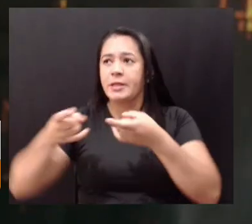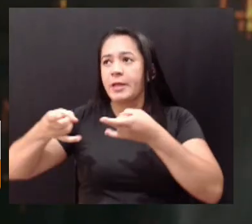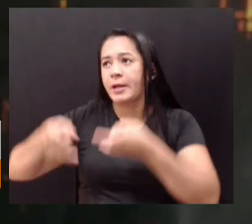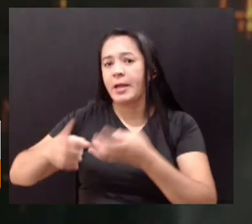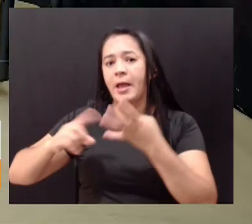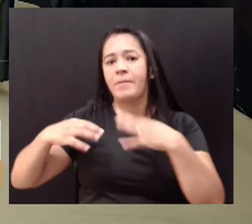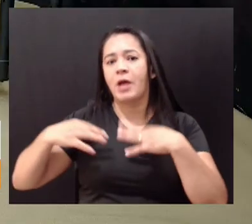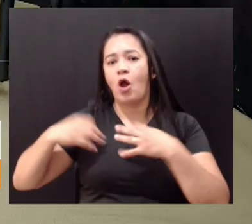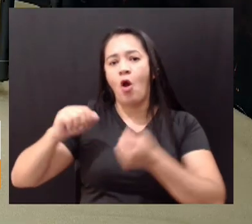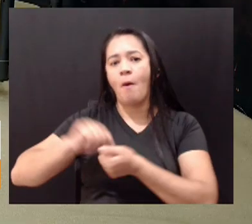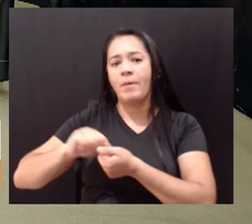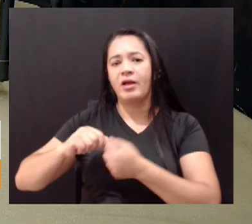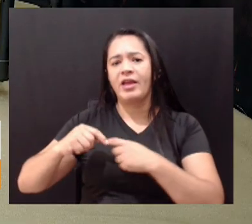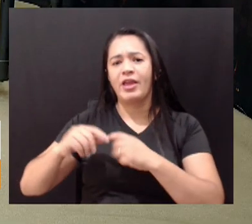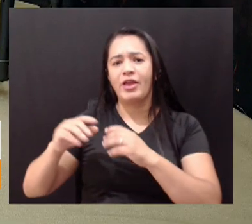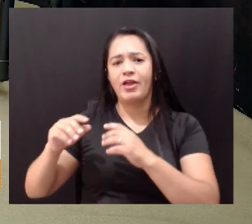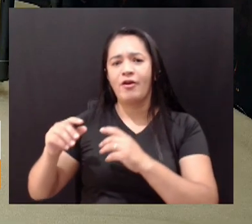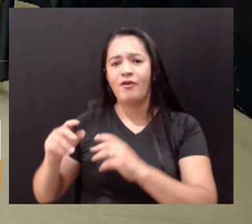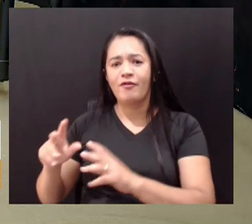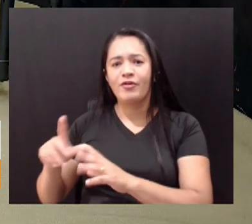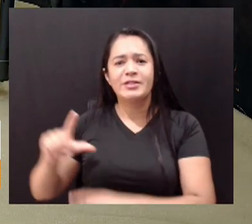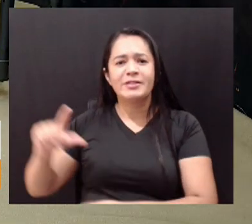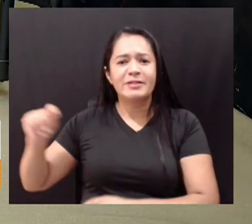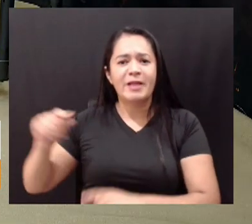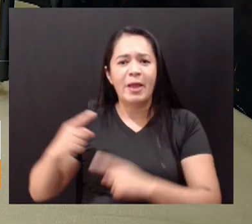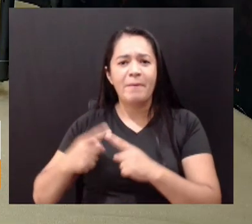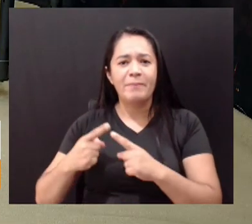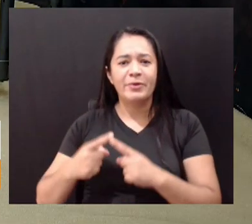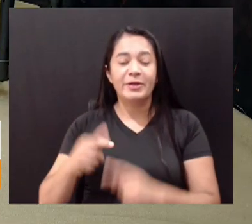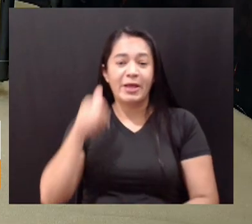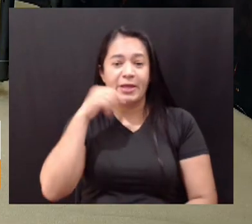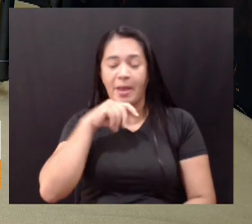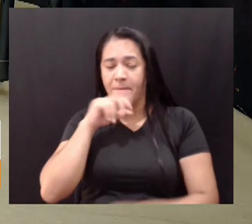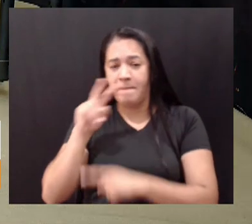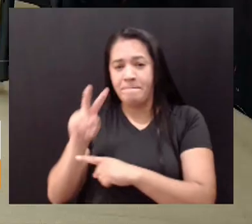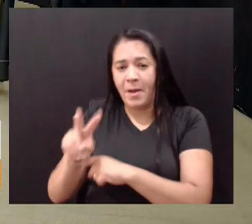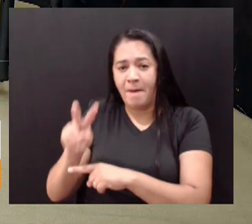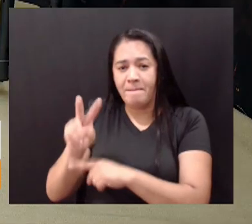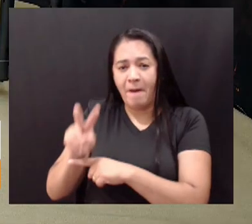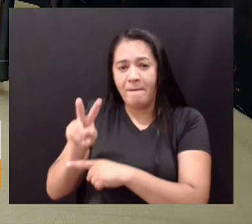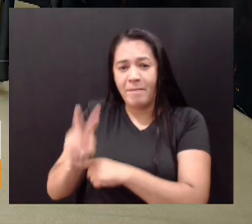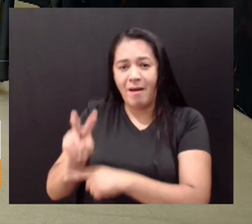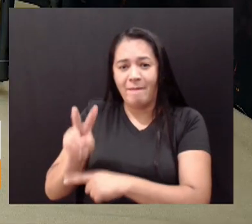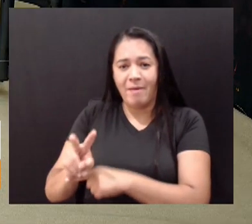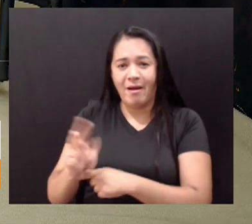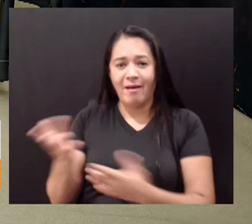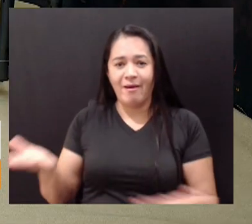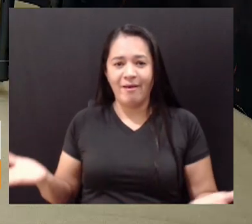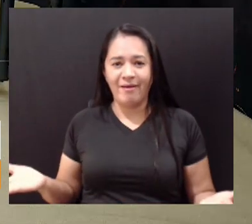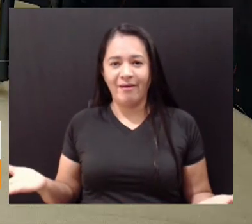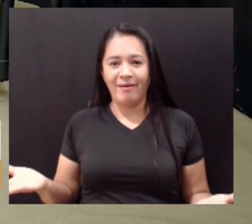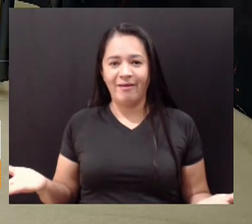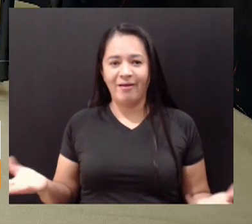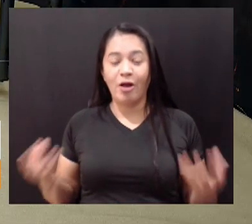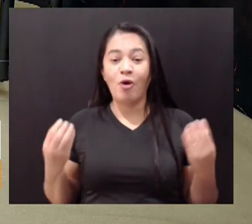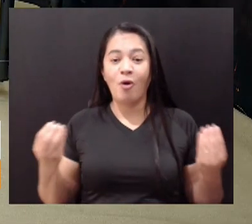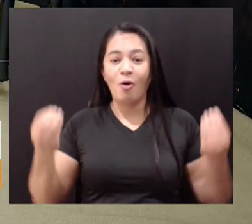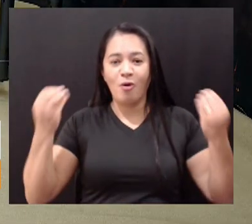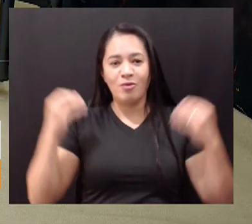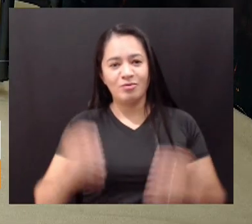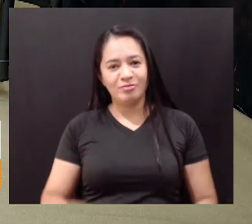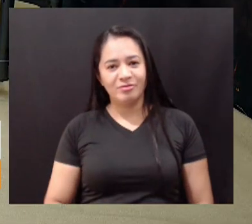sair daqui? E aí a mãe super protege, o pai super protege. Qual que é a ideia de pensar em